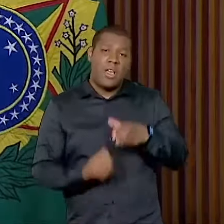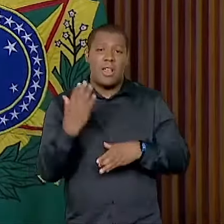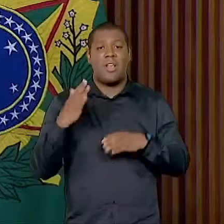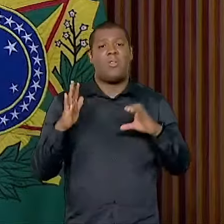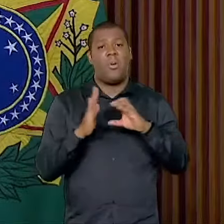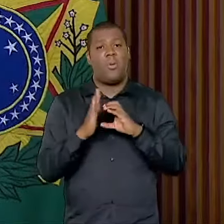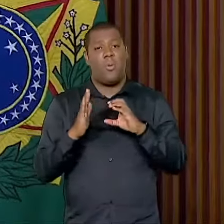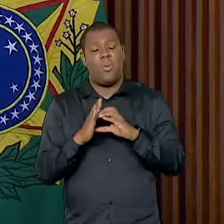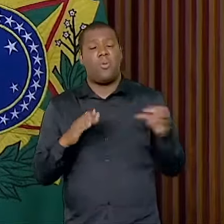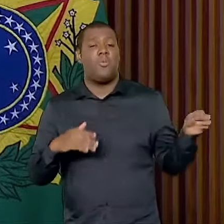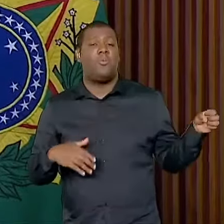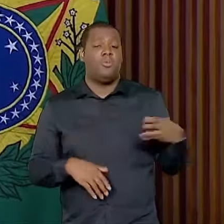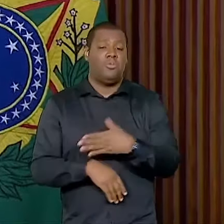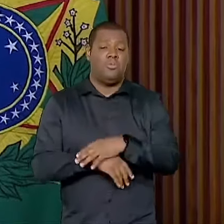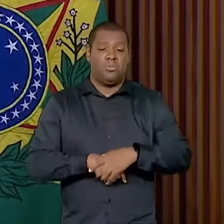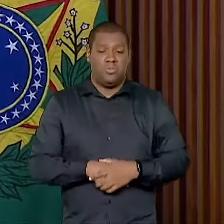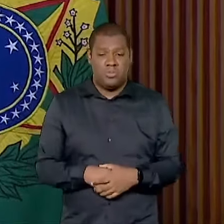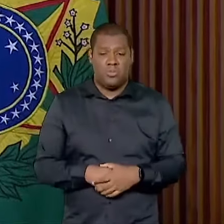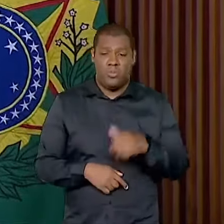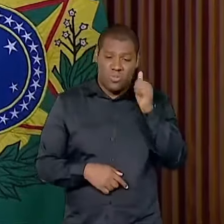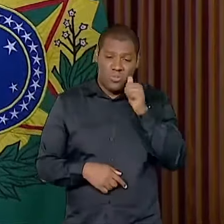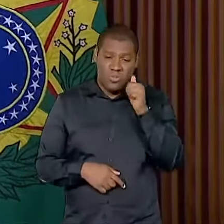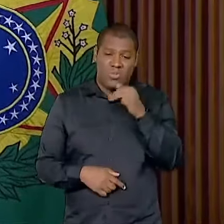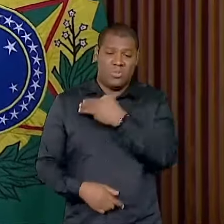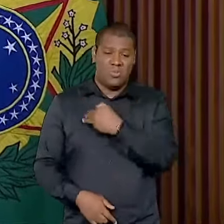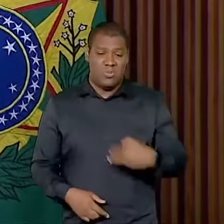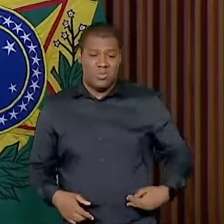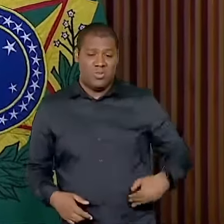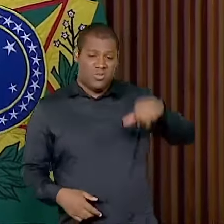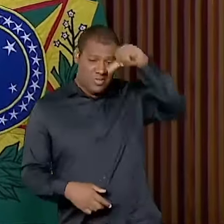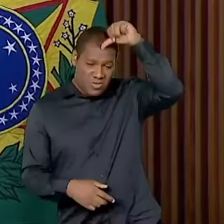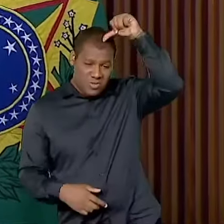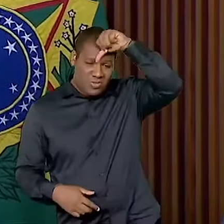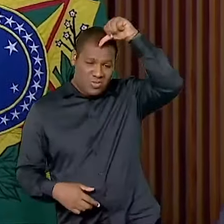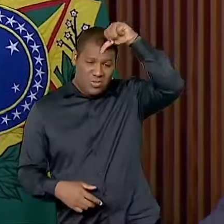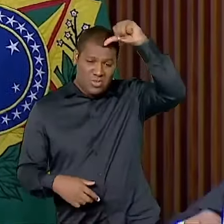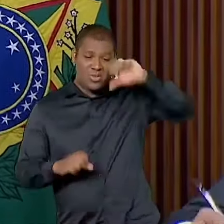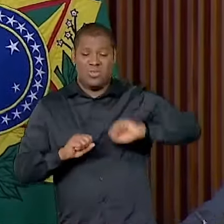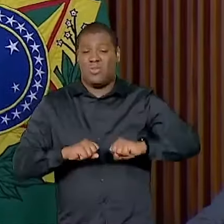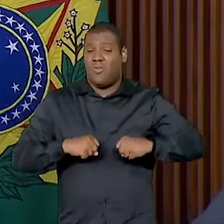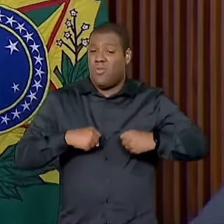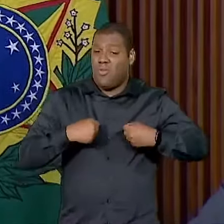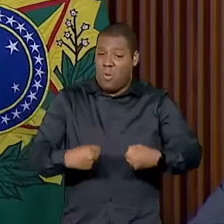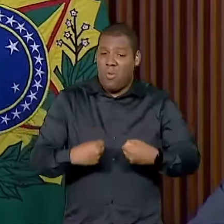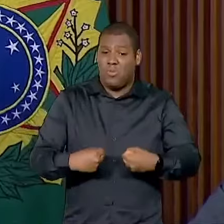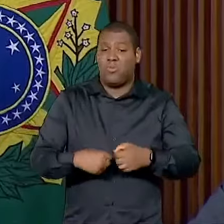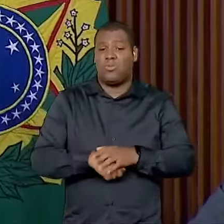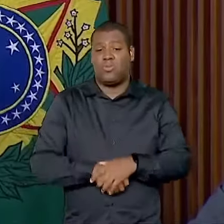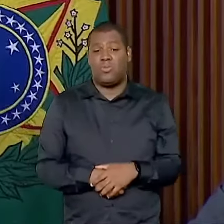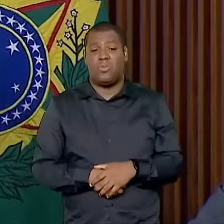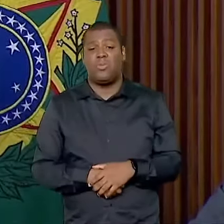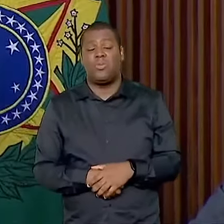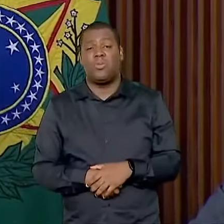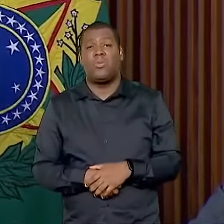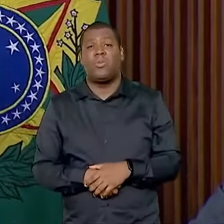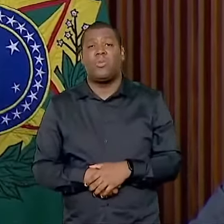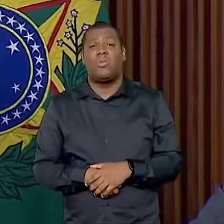está tentando fazer, sabe, das tripas corações para reconstruir. Graças a Deus, teve a lei Aldir Blanc, a